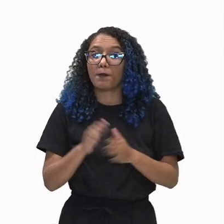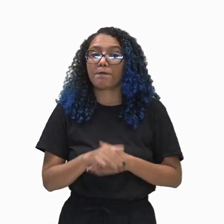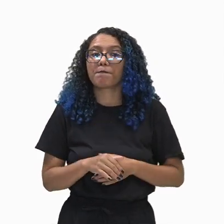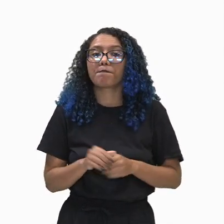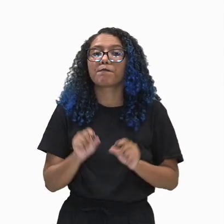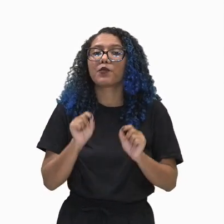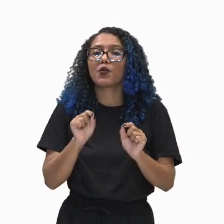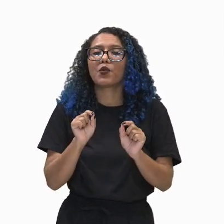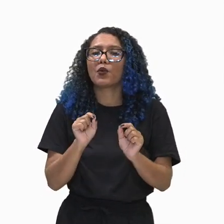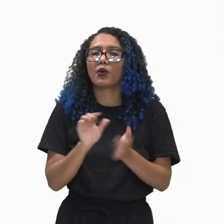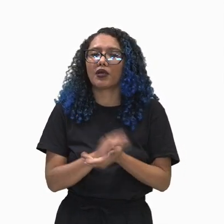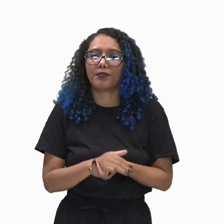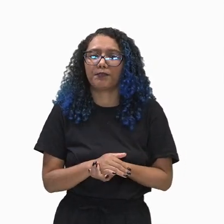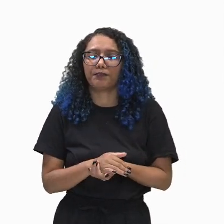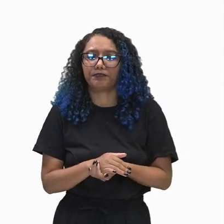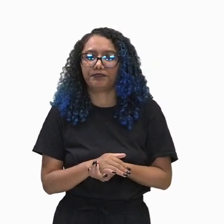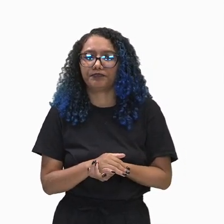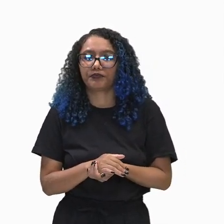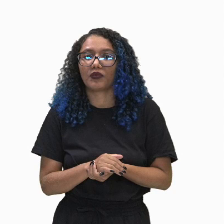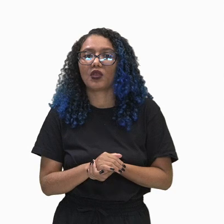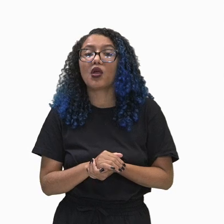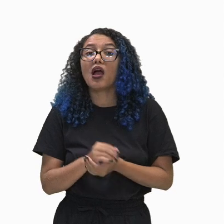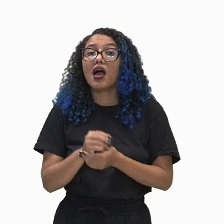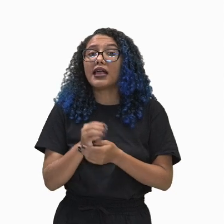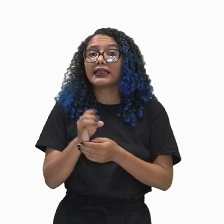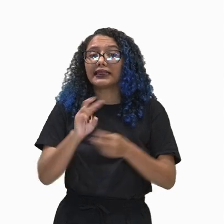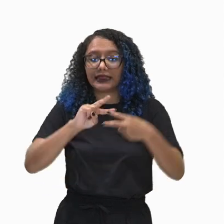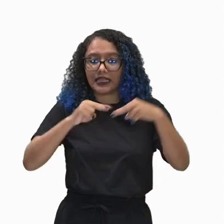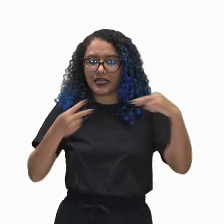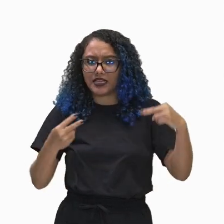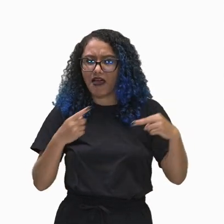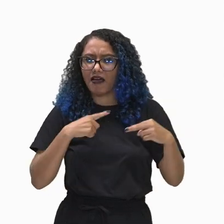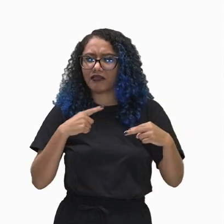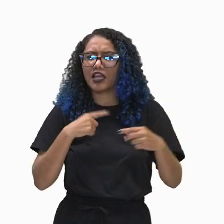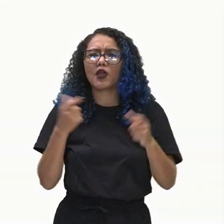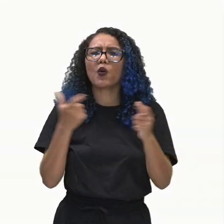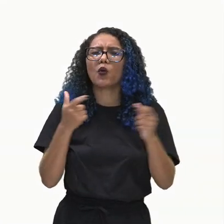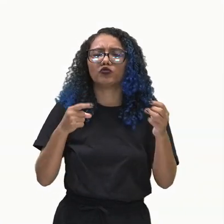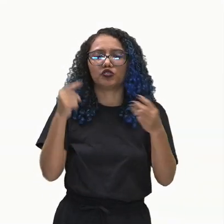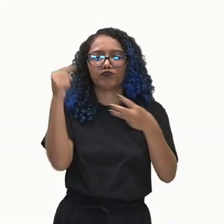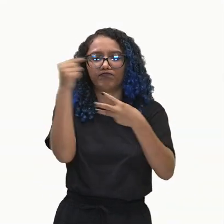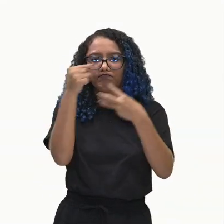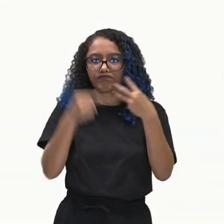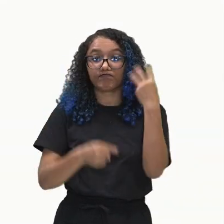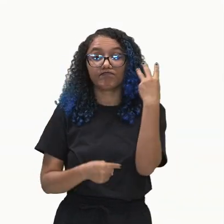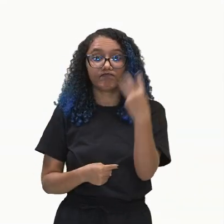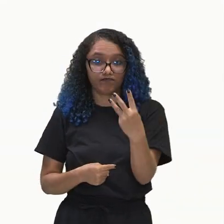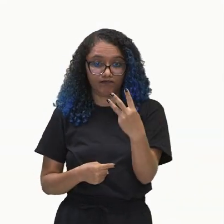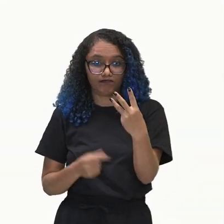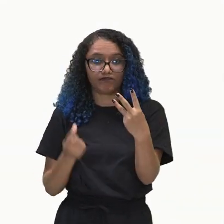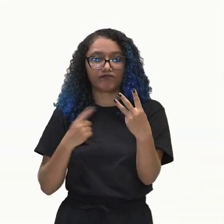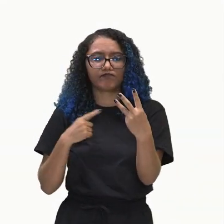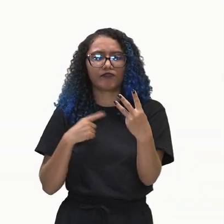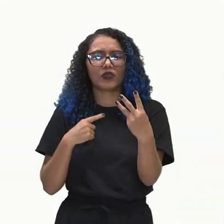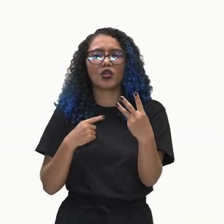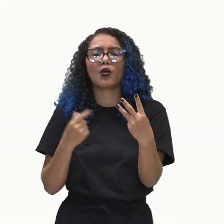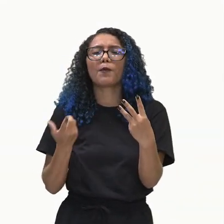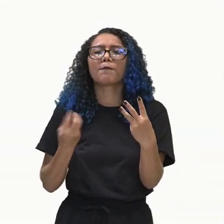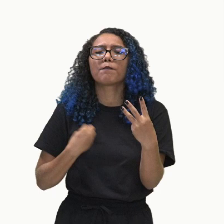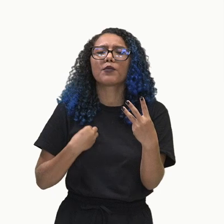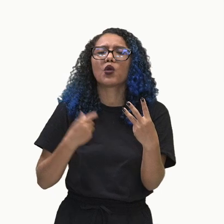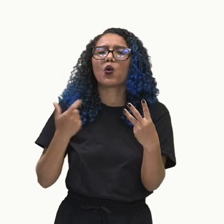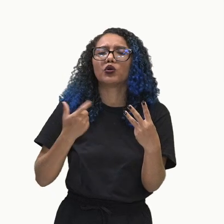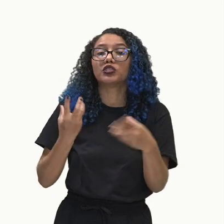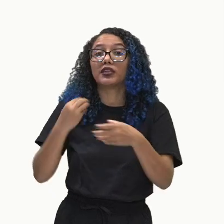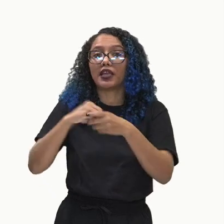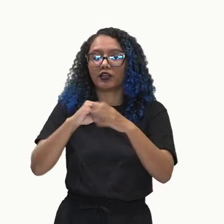que o DNA ele pode se apresentar em 3 situações, né? Nós sabemos que ele está presente no núcleo